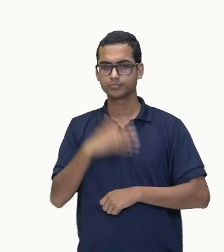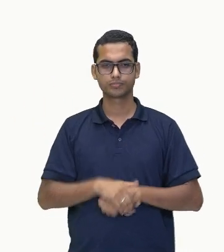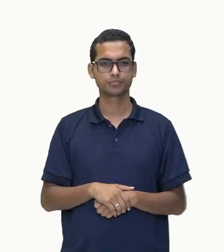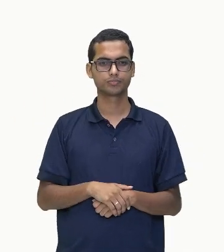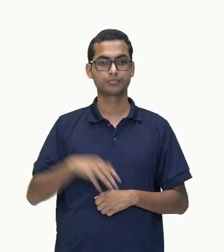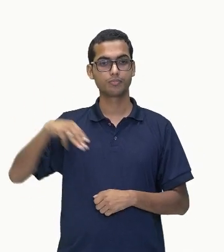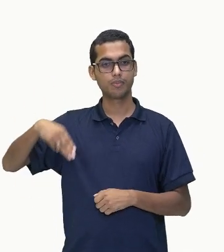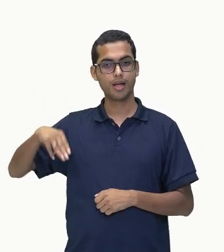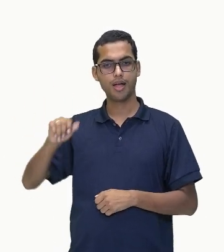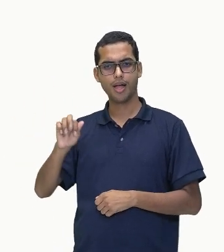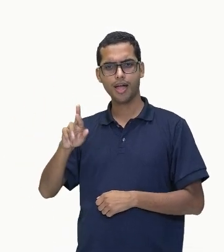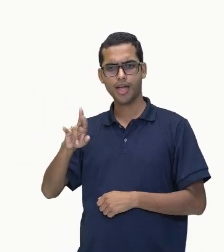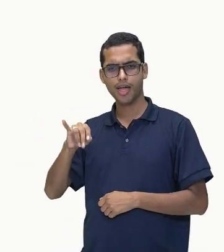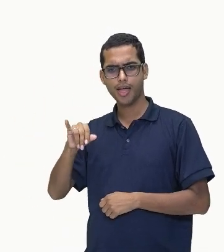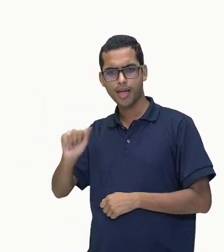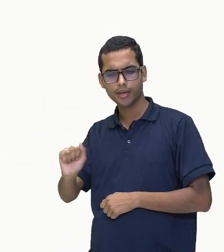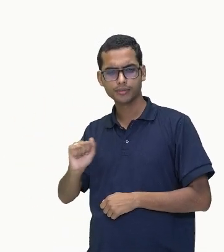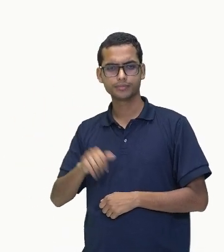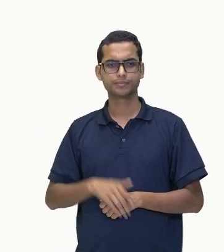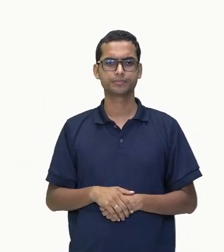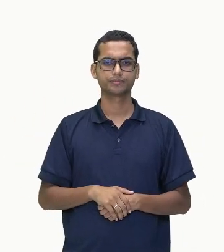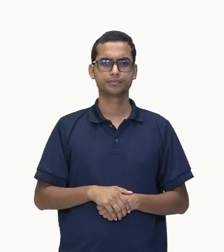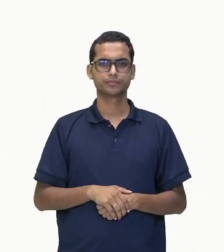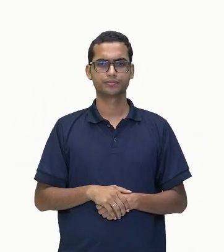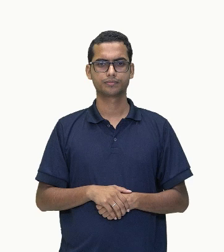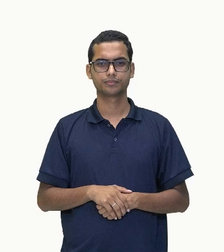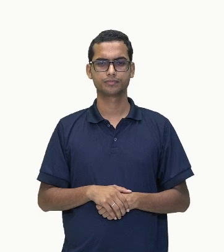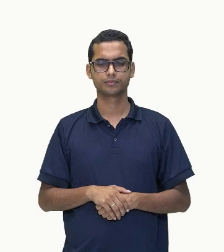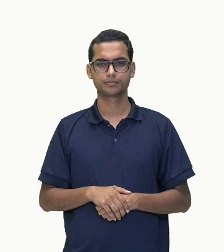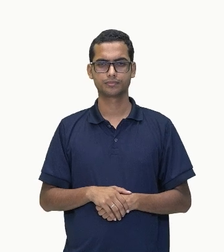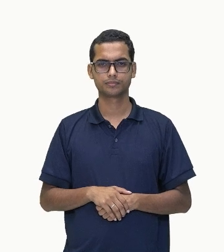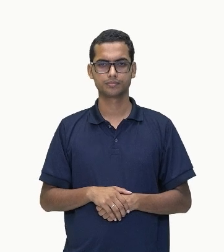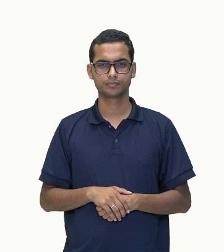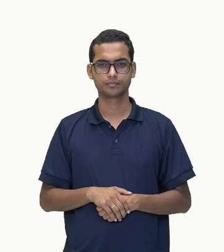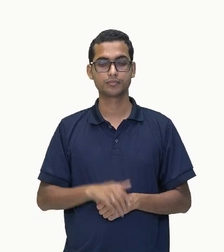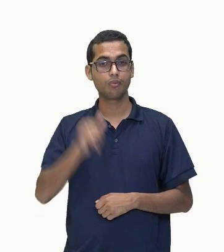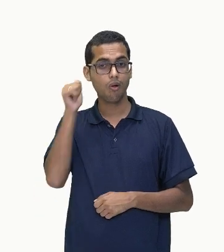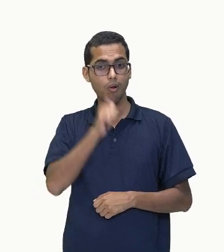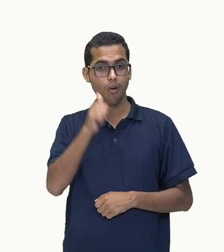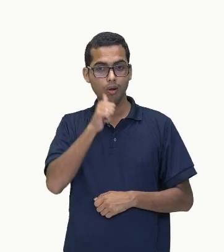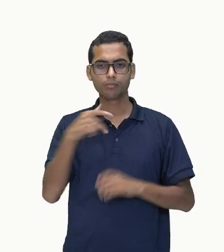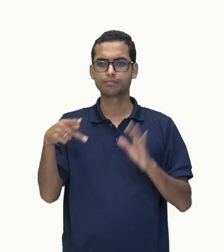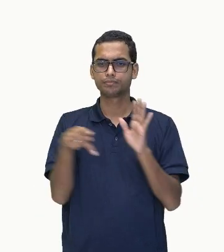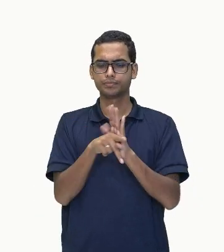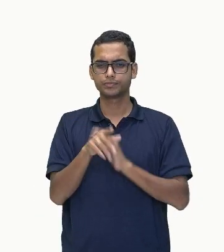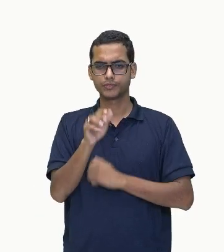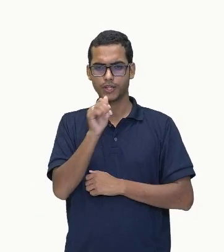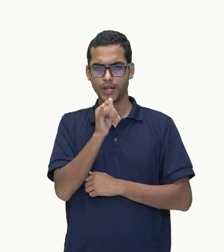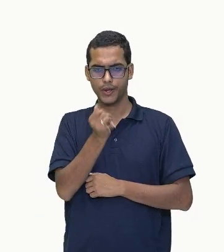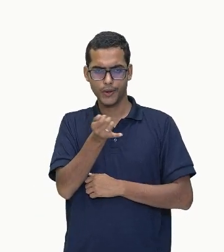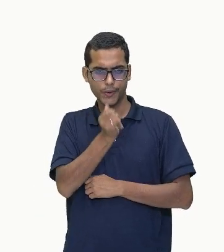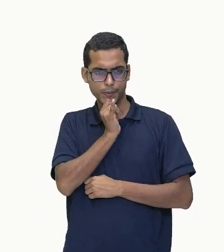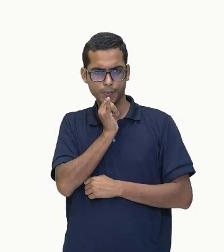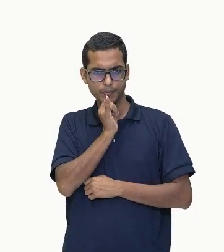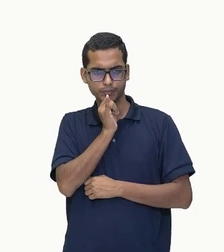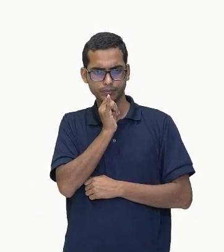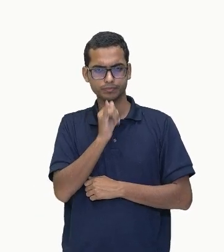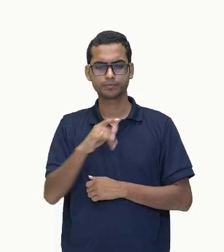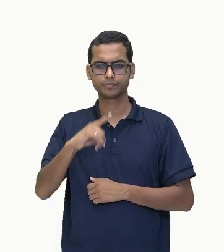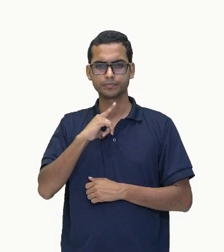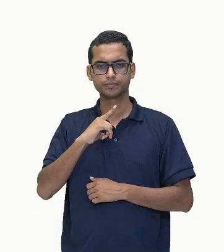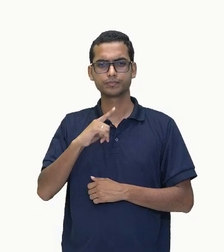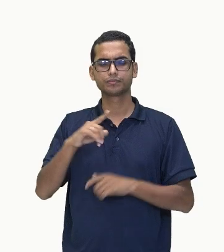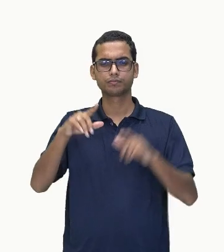Marina caminha segundo o traçado preto. Então, a Marina, ela saiu daqui e fez esse percurso, ó,